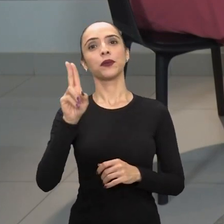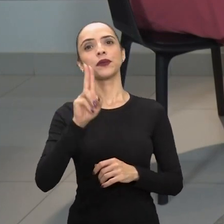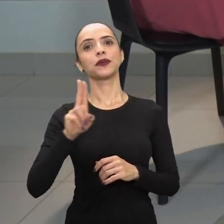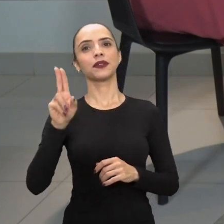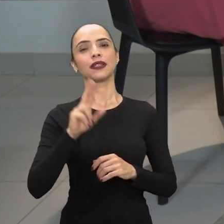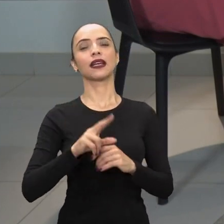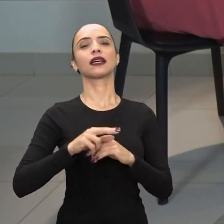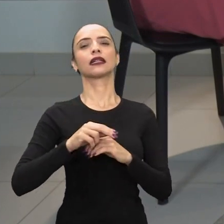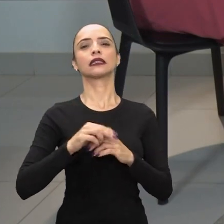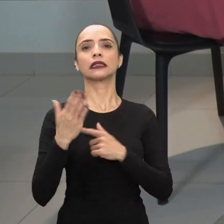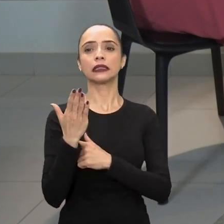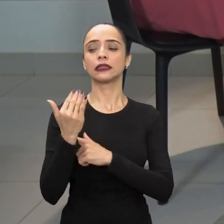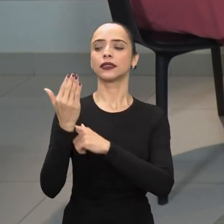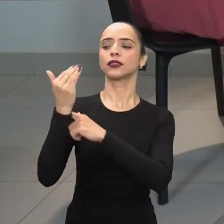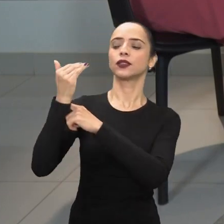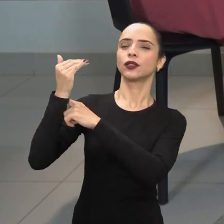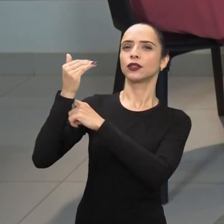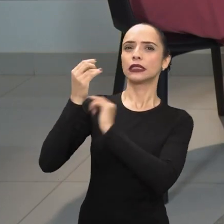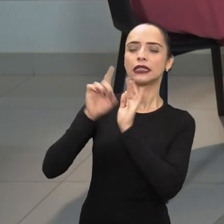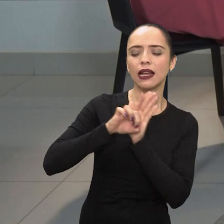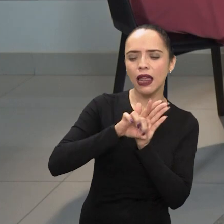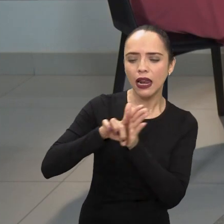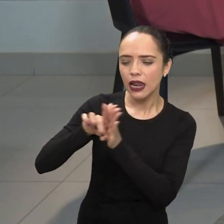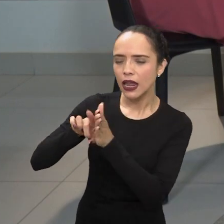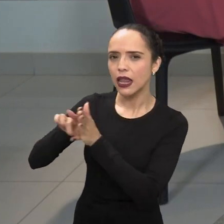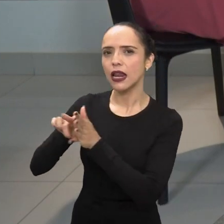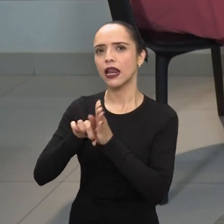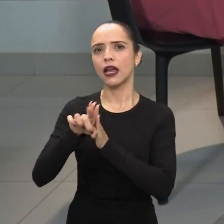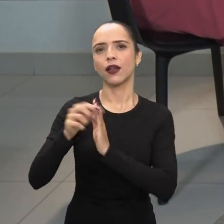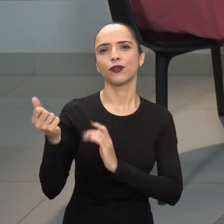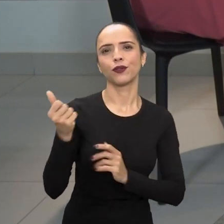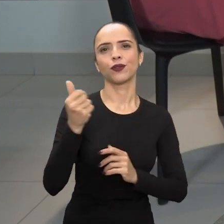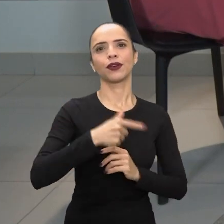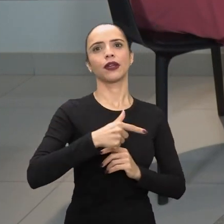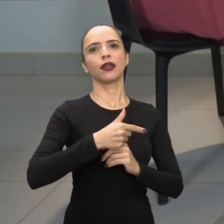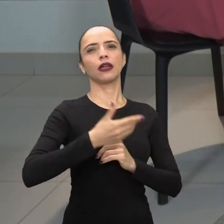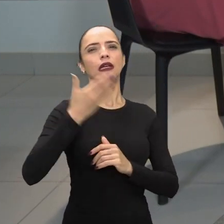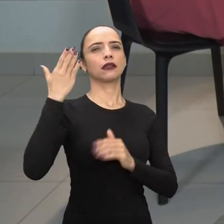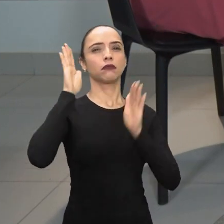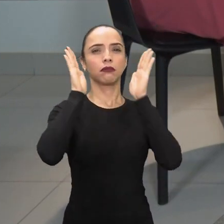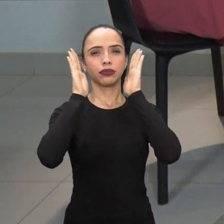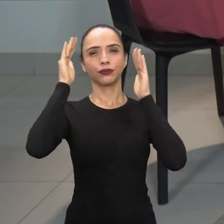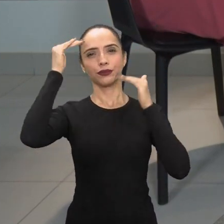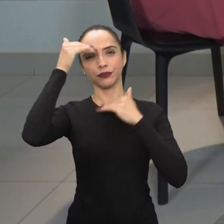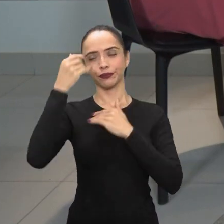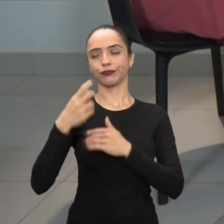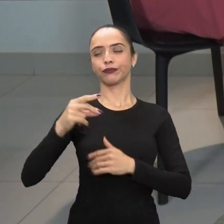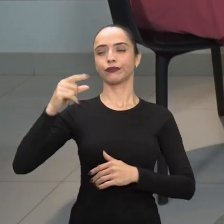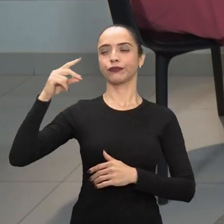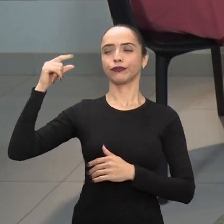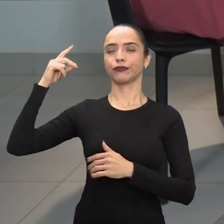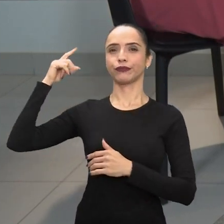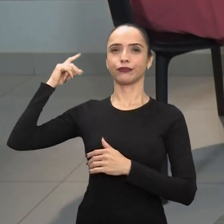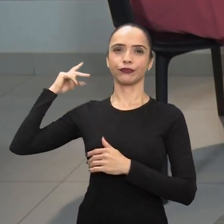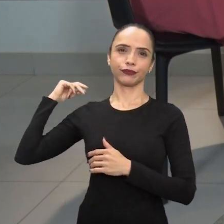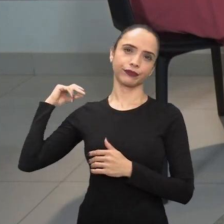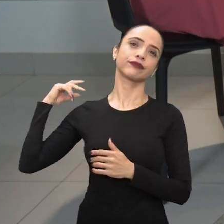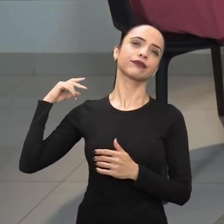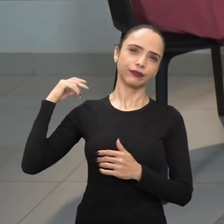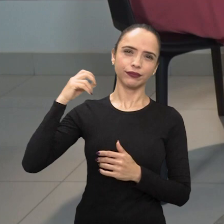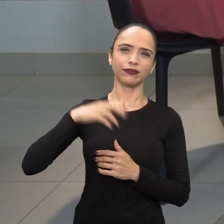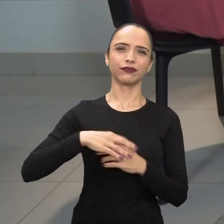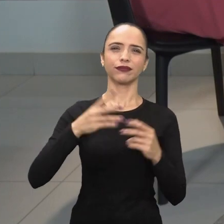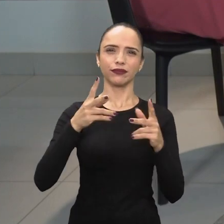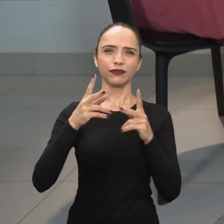instrumentos tecnológicos para investigar do que a forma arcaica uma herança da própria ditadura né